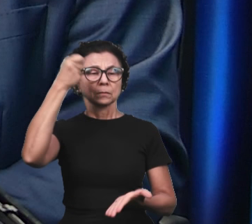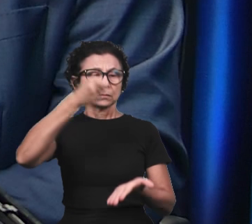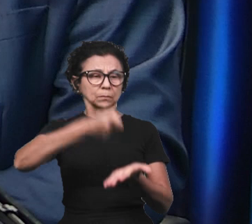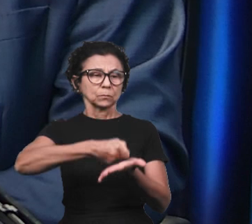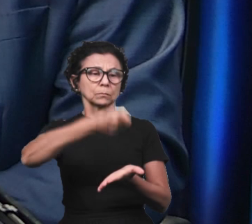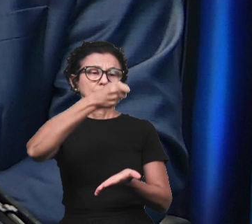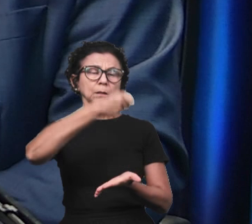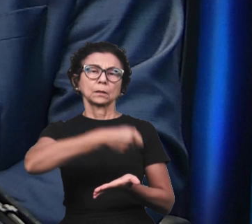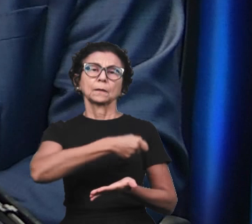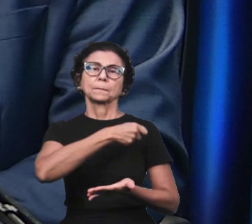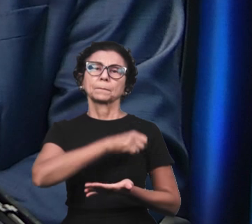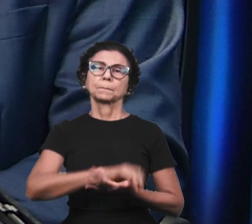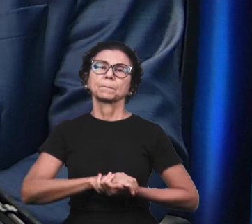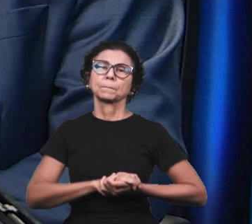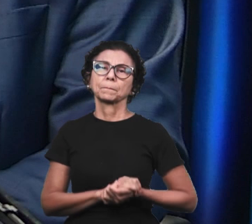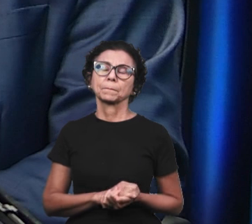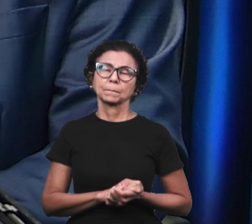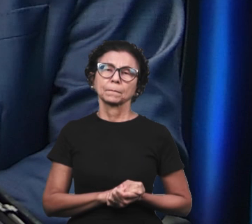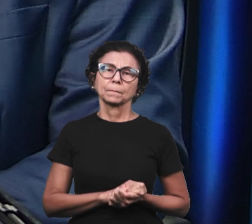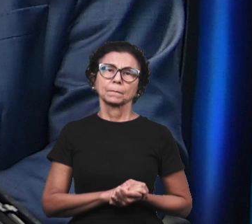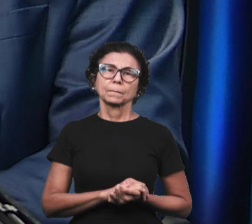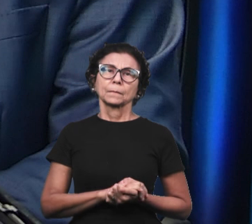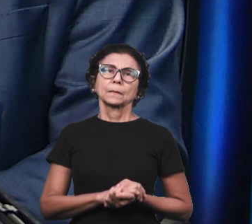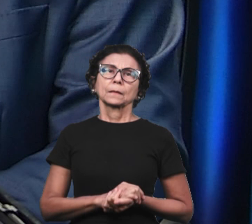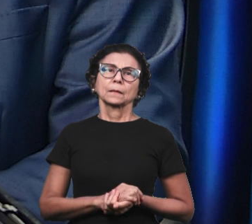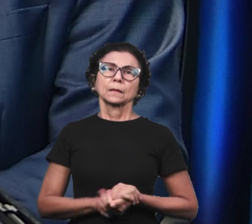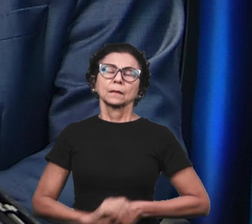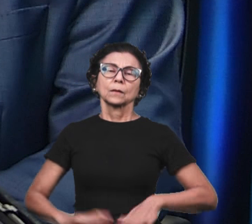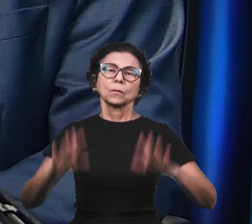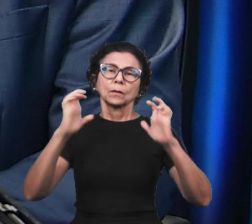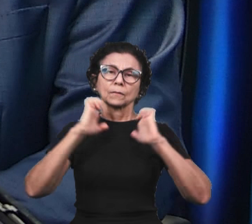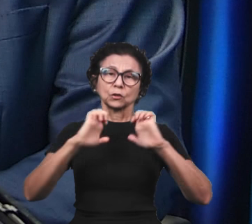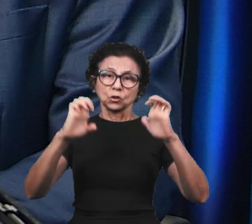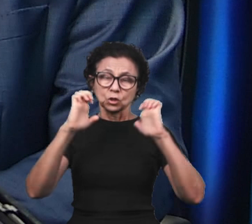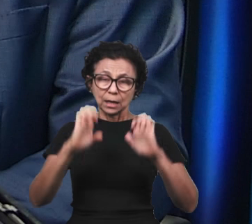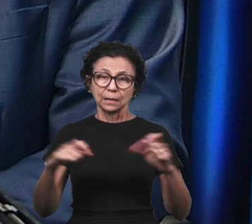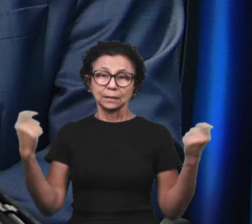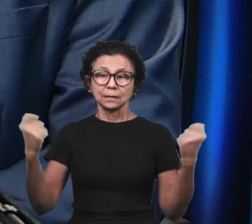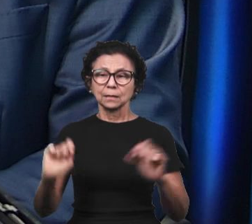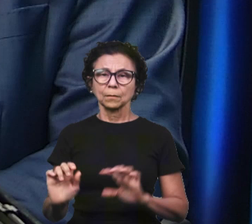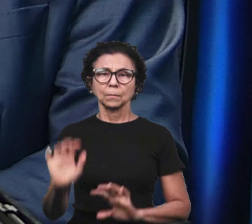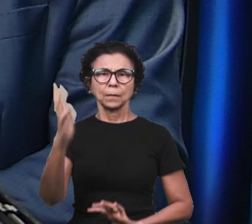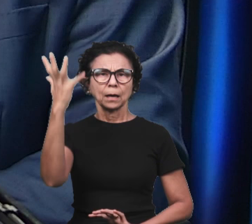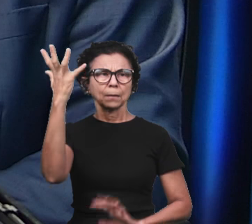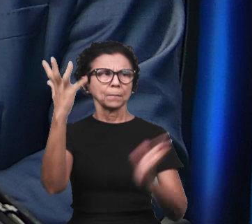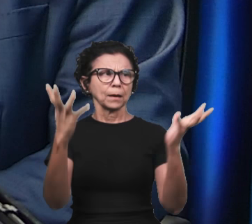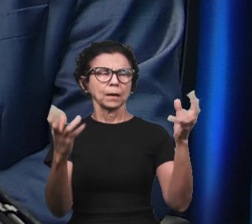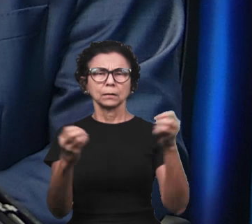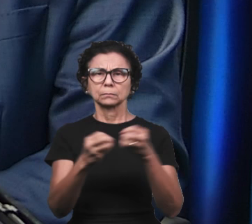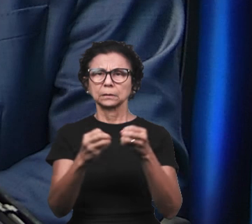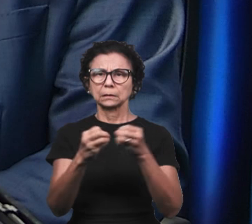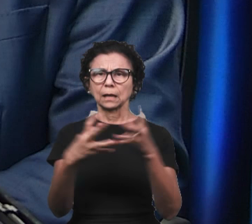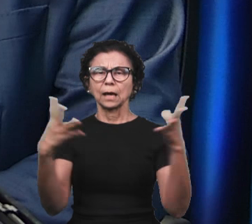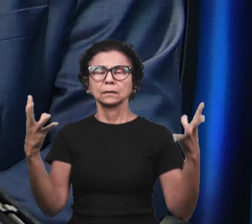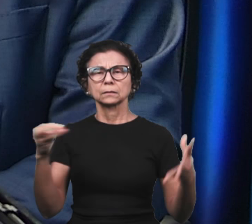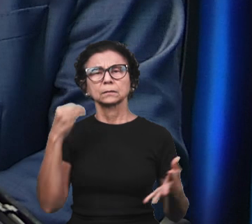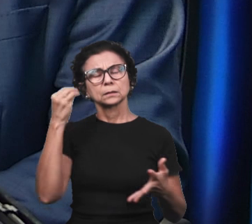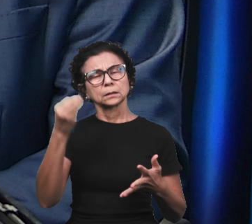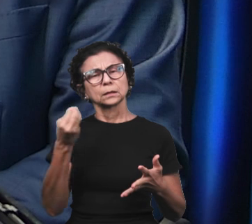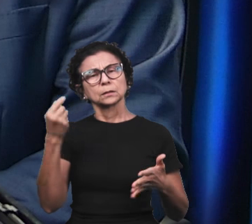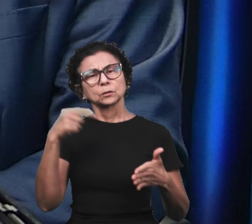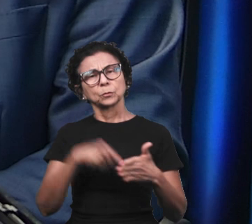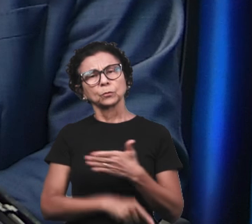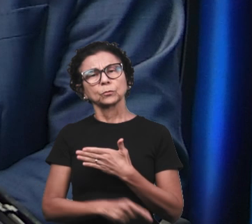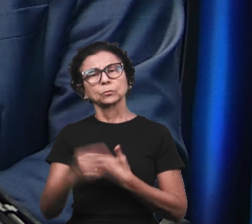mensagem do Evangelho, ela é seguida de sinais, de maravilhas, de experiências gloriosas com